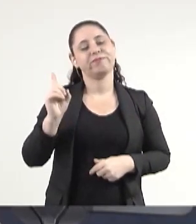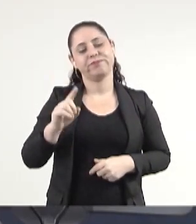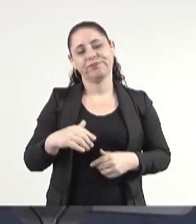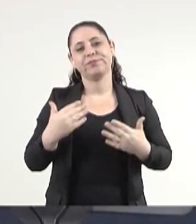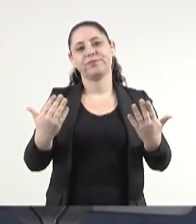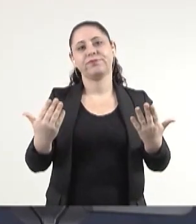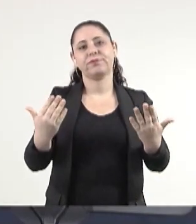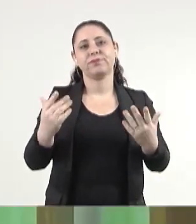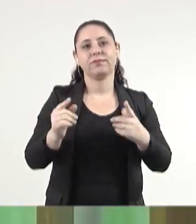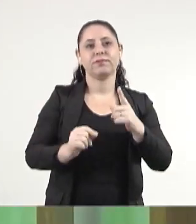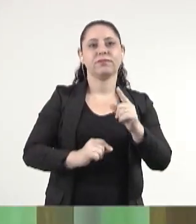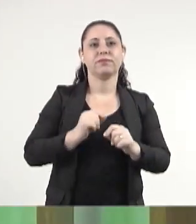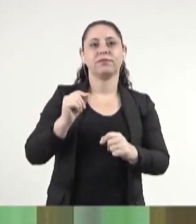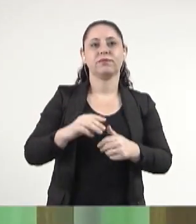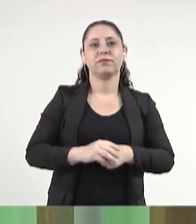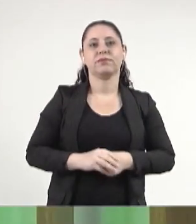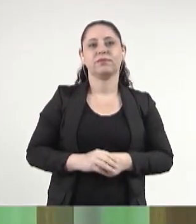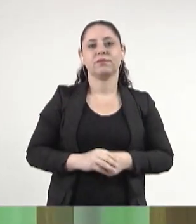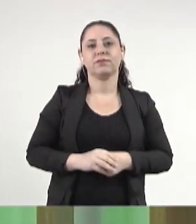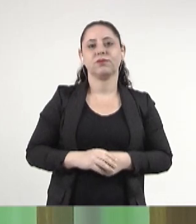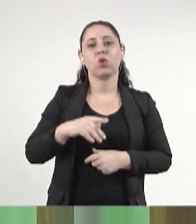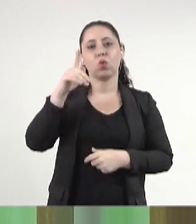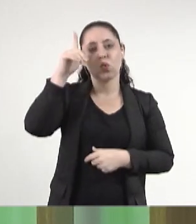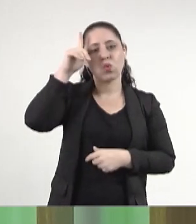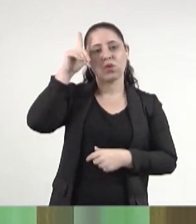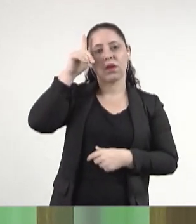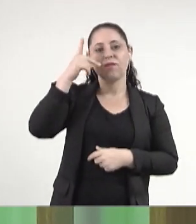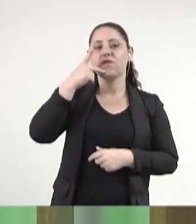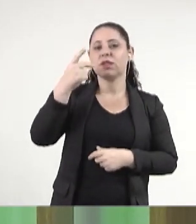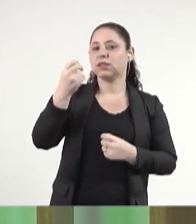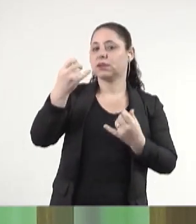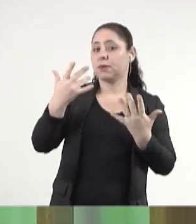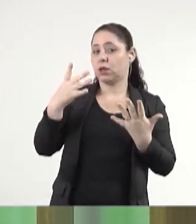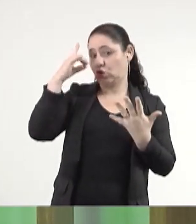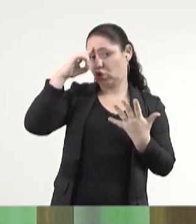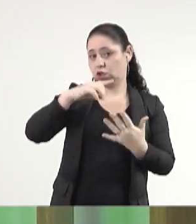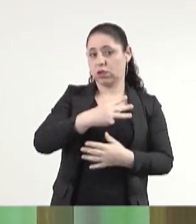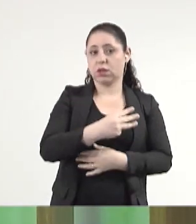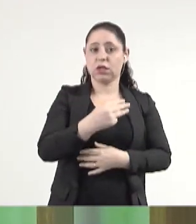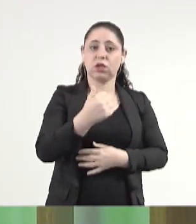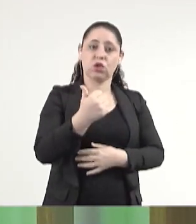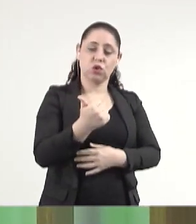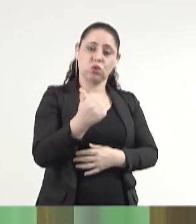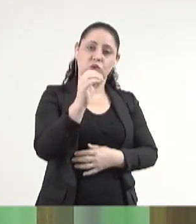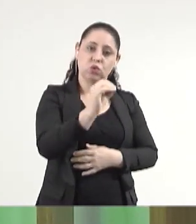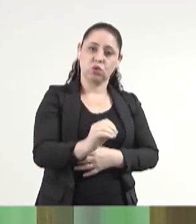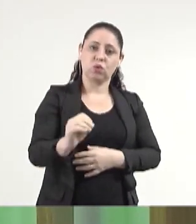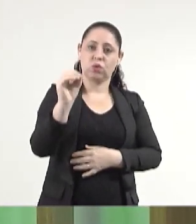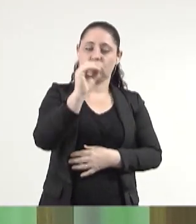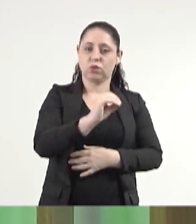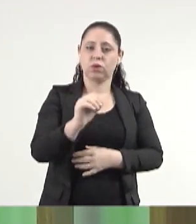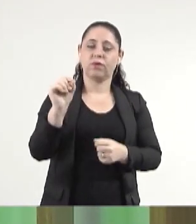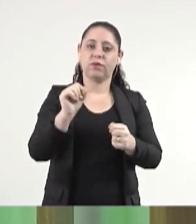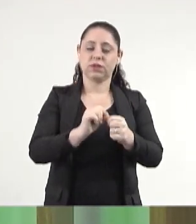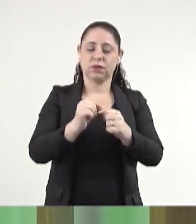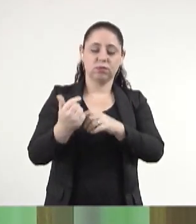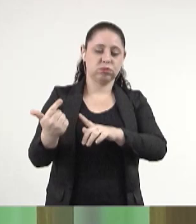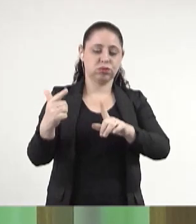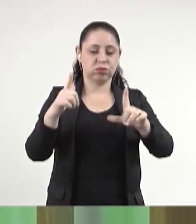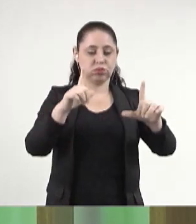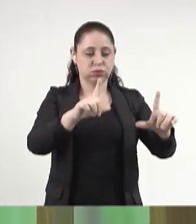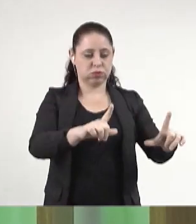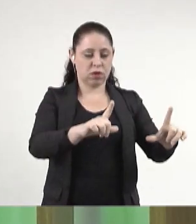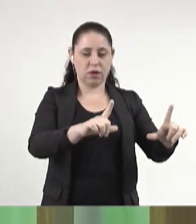Pois é, como o Gustavo falou, no dia 31 de outubro, a Alemes deve então fazer a